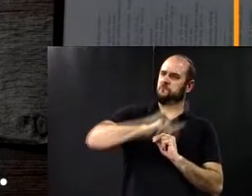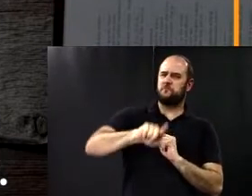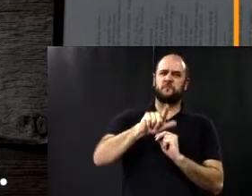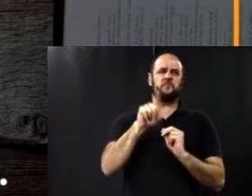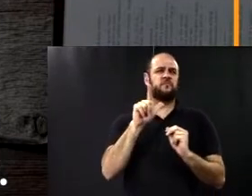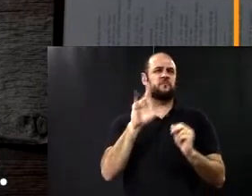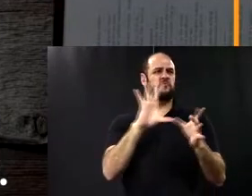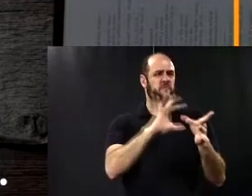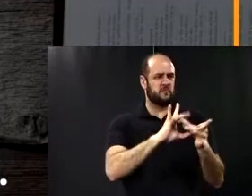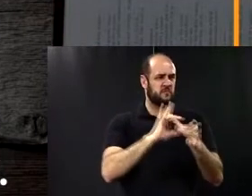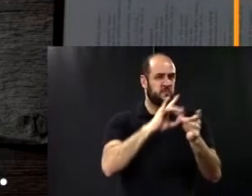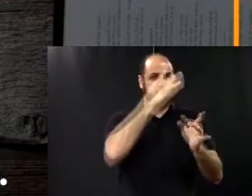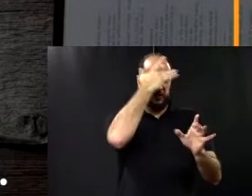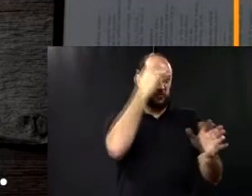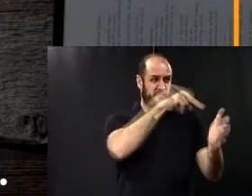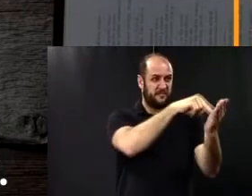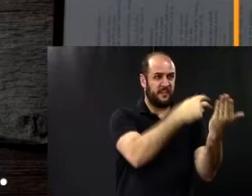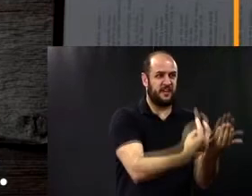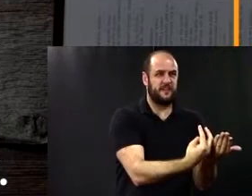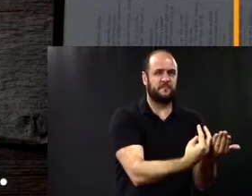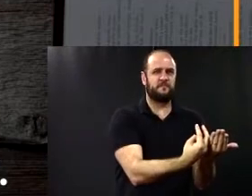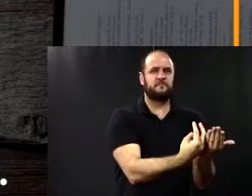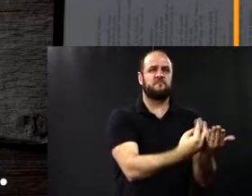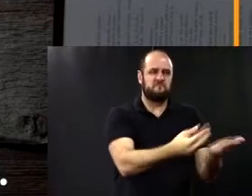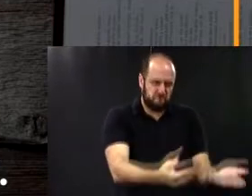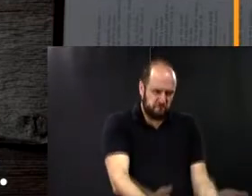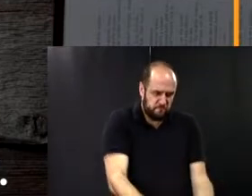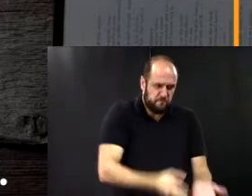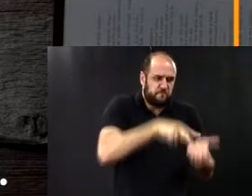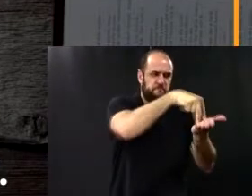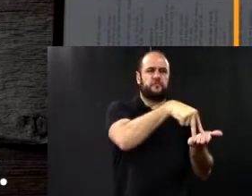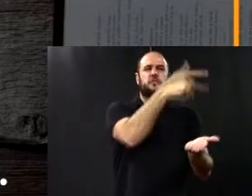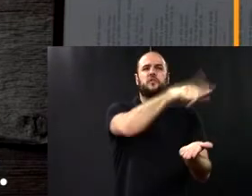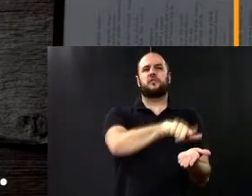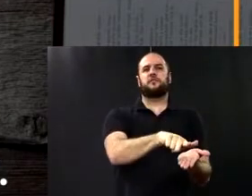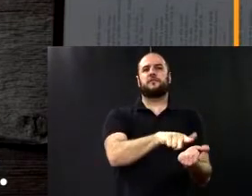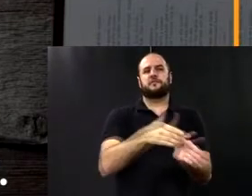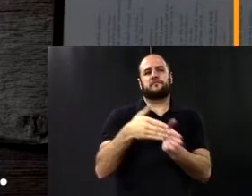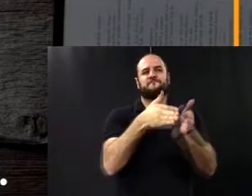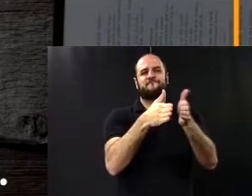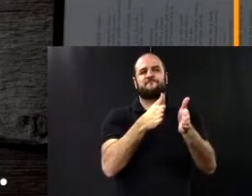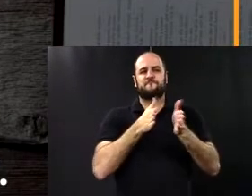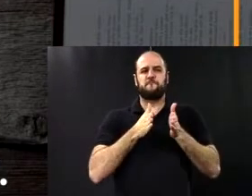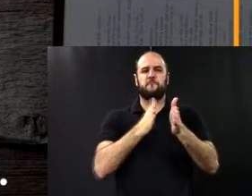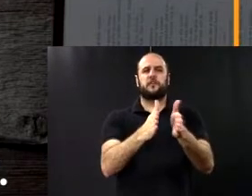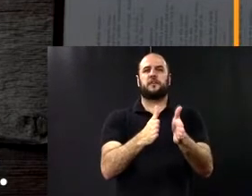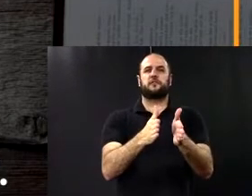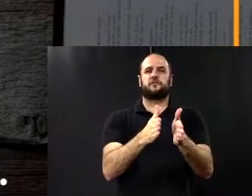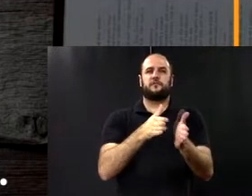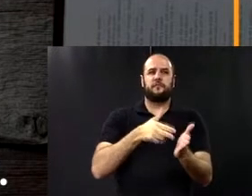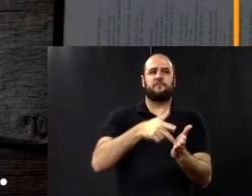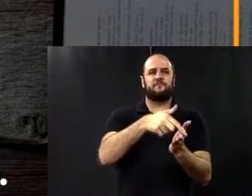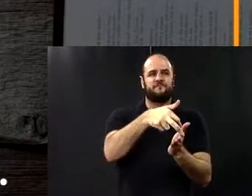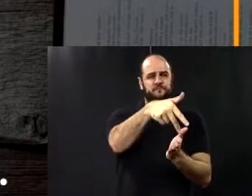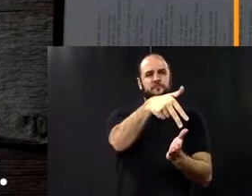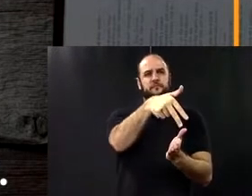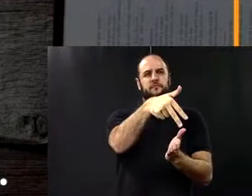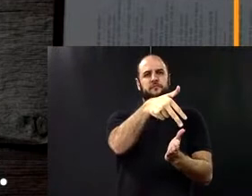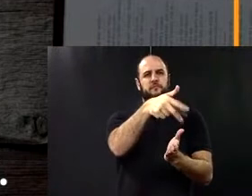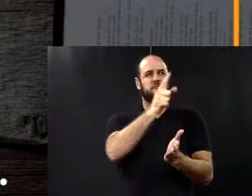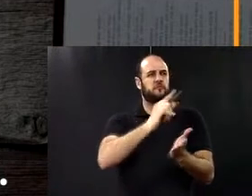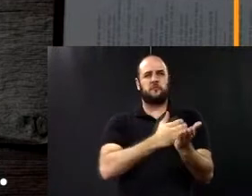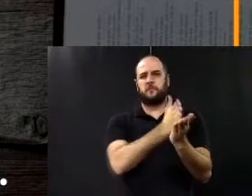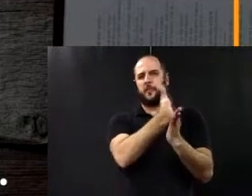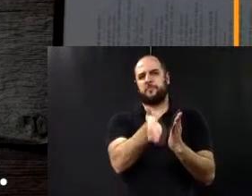mãos decaídas e os joelhos trôpegos, e fazei caminhos retos para os pés, para que não se